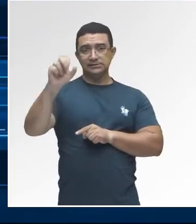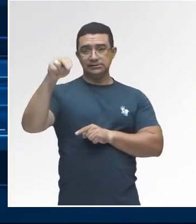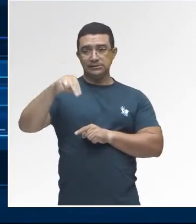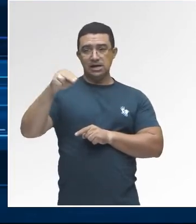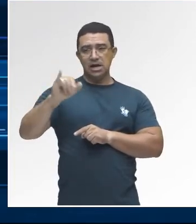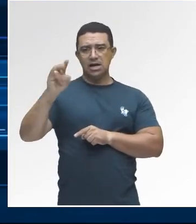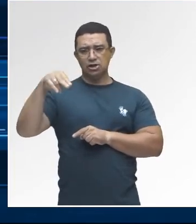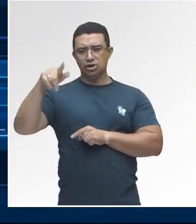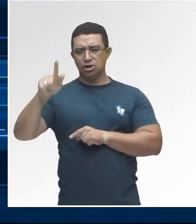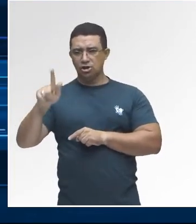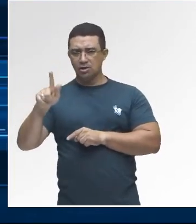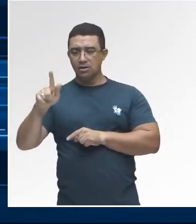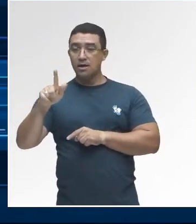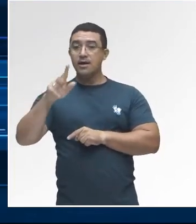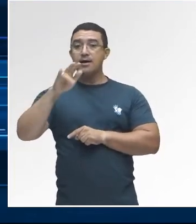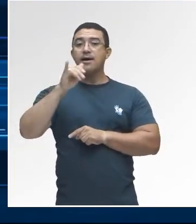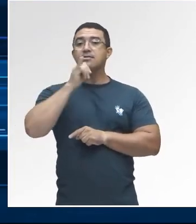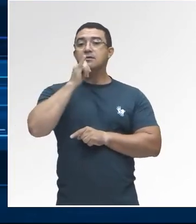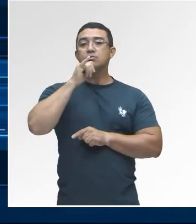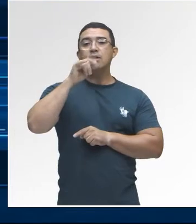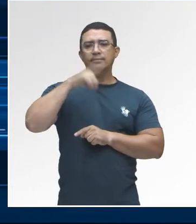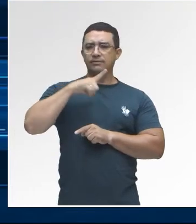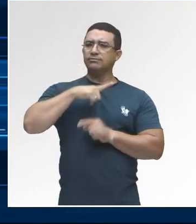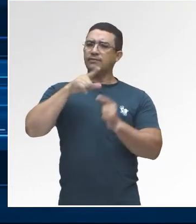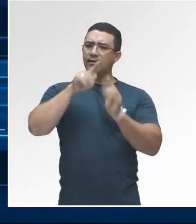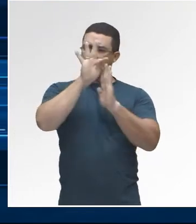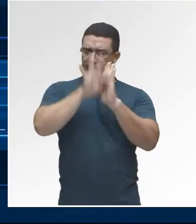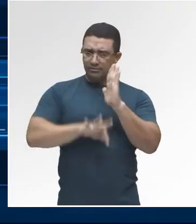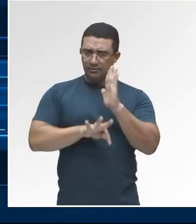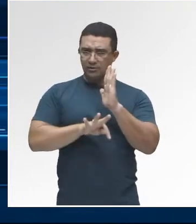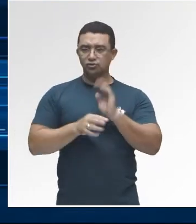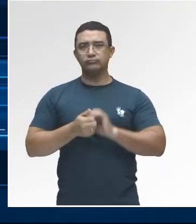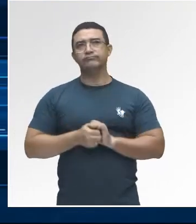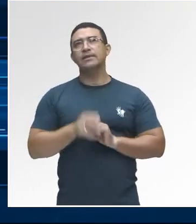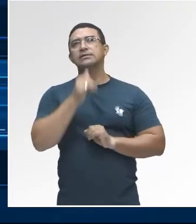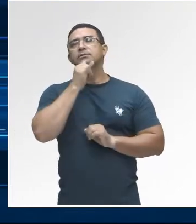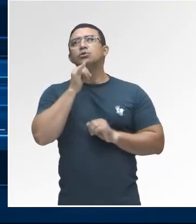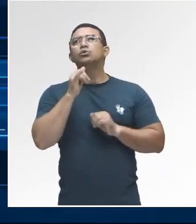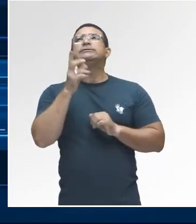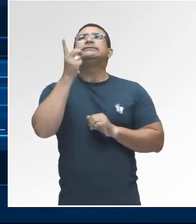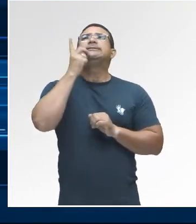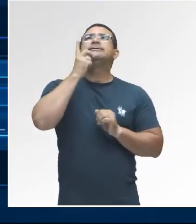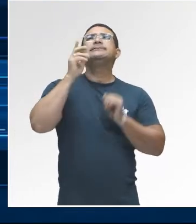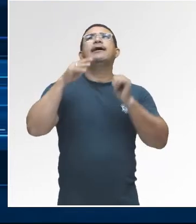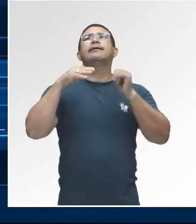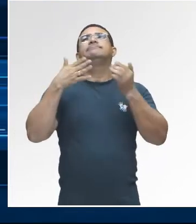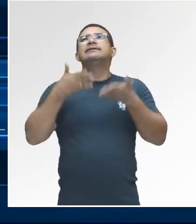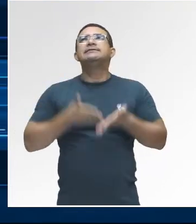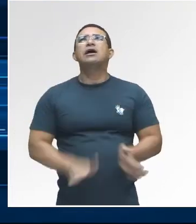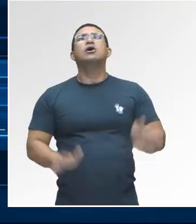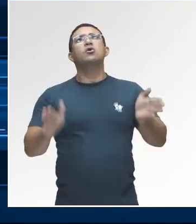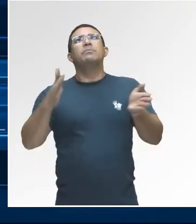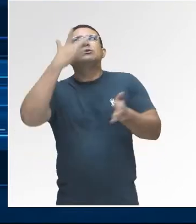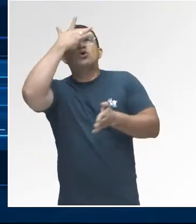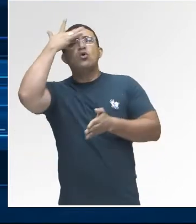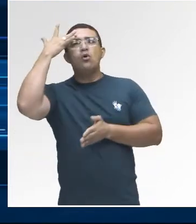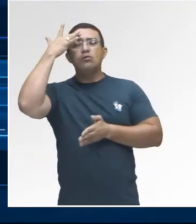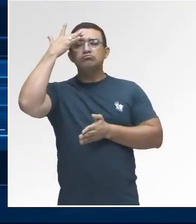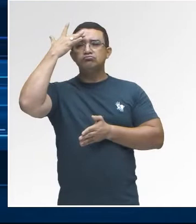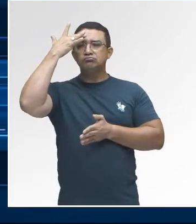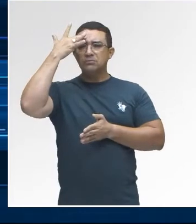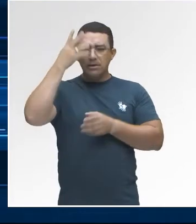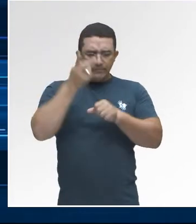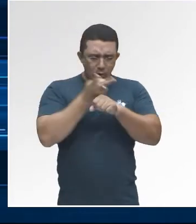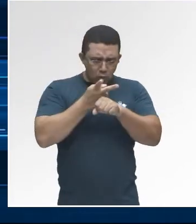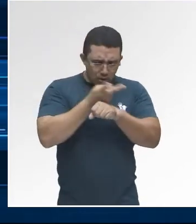umas perguntas lá sobre aquele texto. Quando nasceu fulaninho de tal? Então, o que você vai procurar